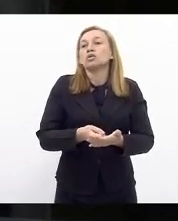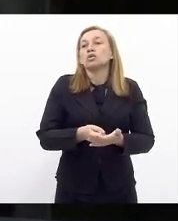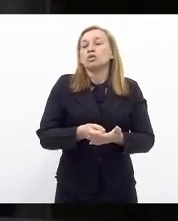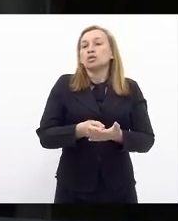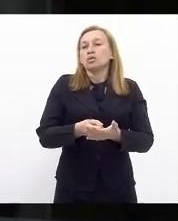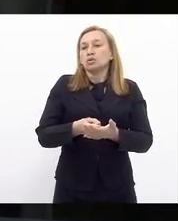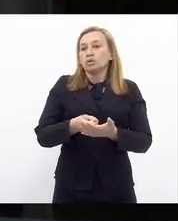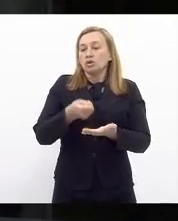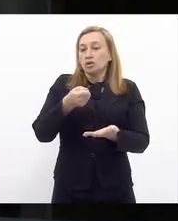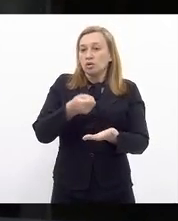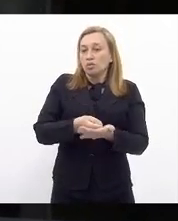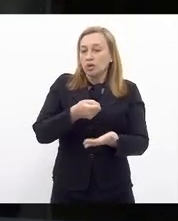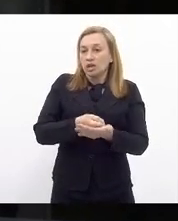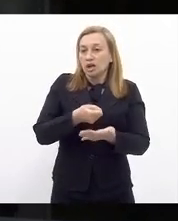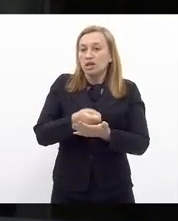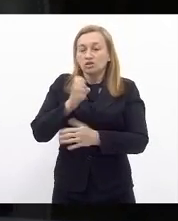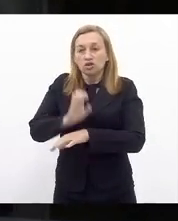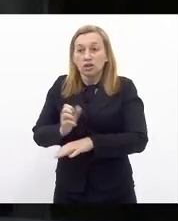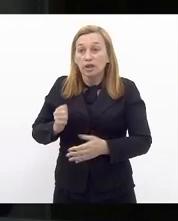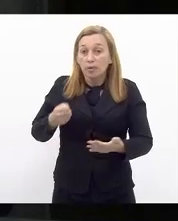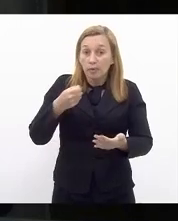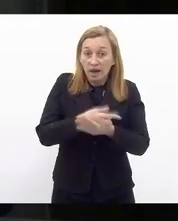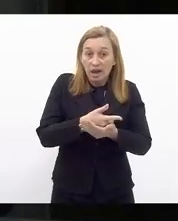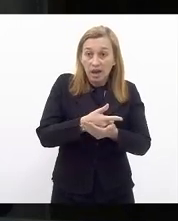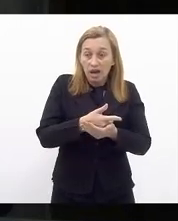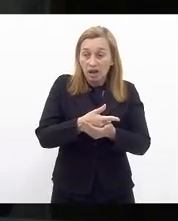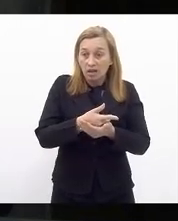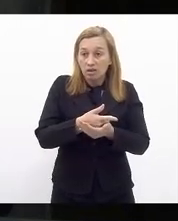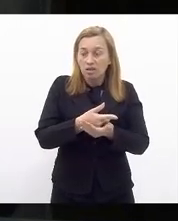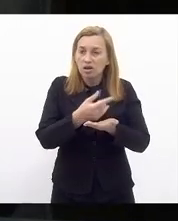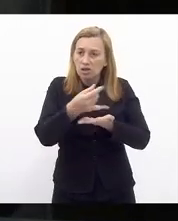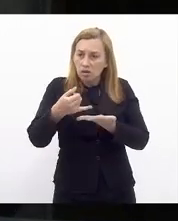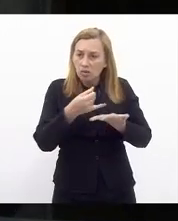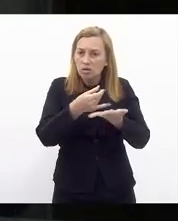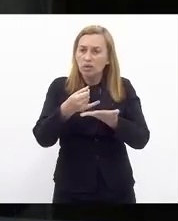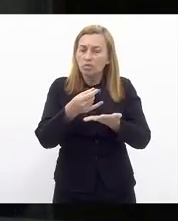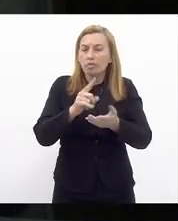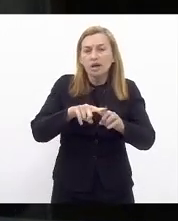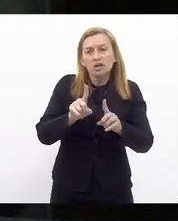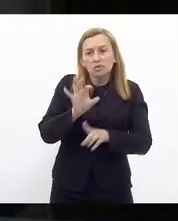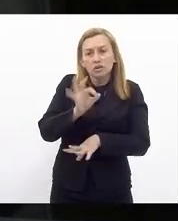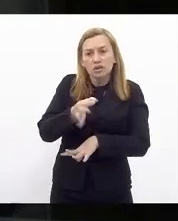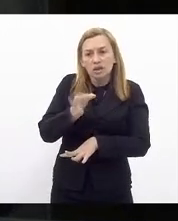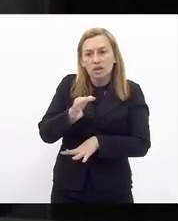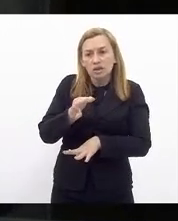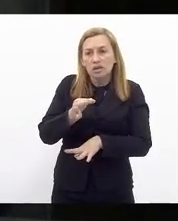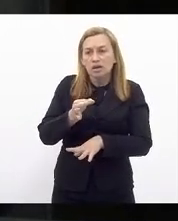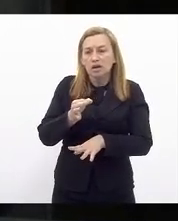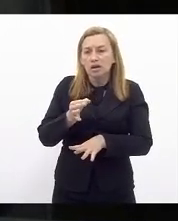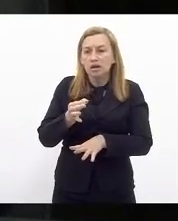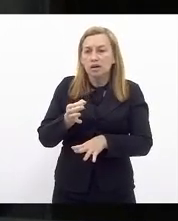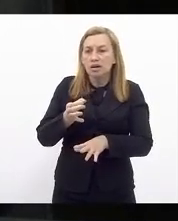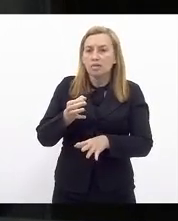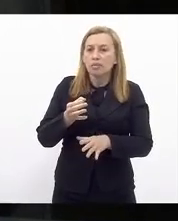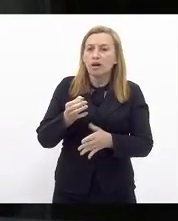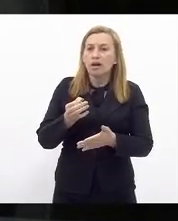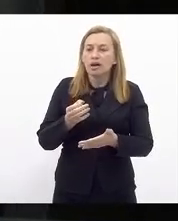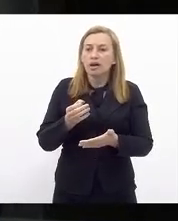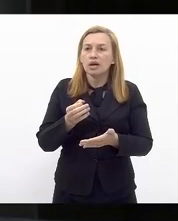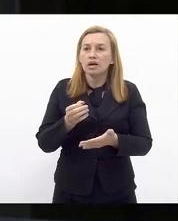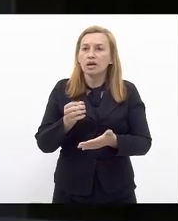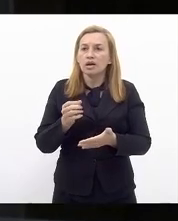pagar a entra como se fosse capitalização mas no fundo é para cobrir o déficit